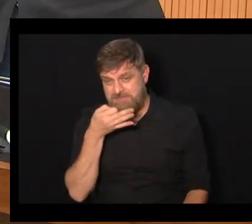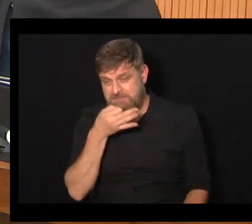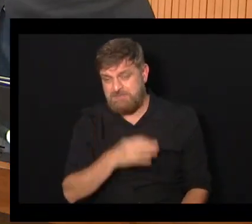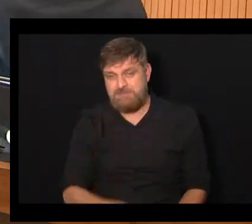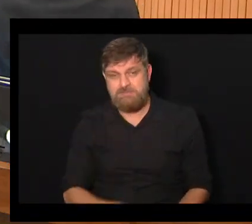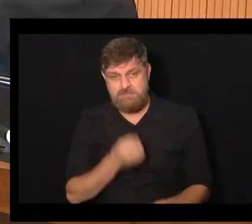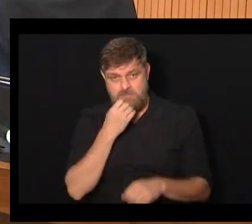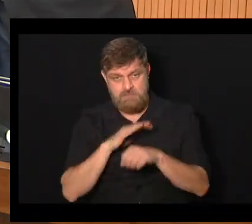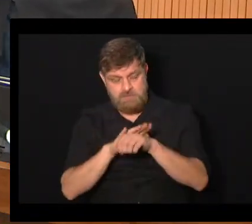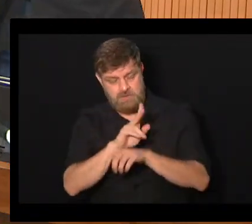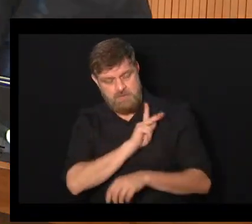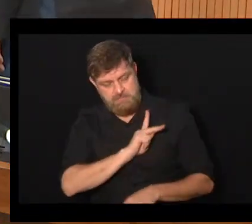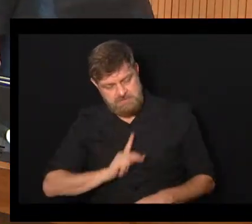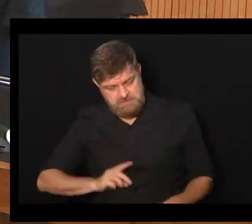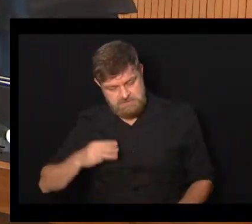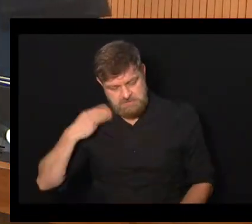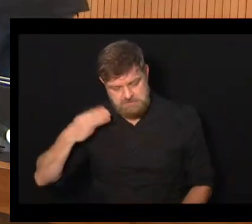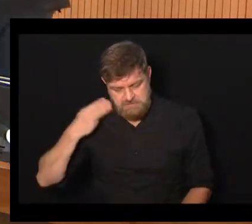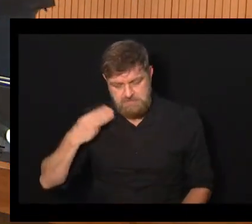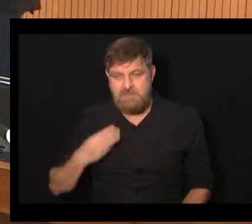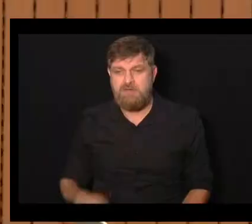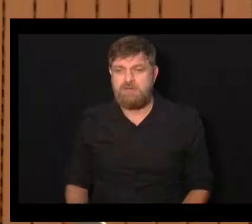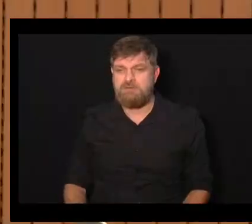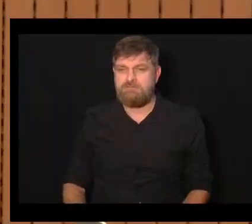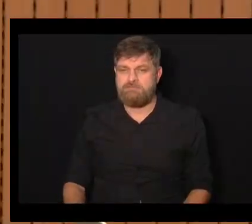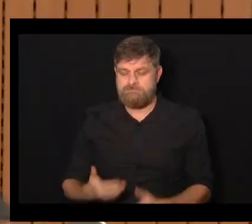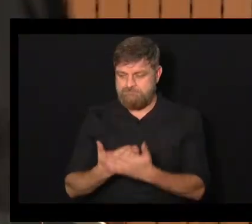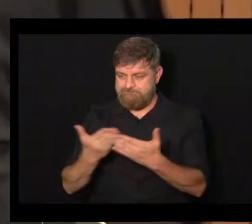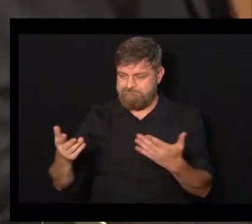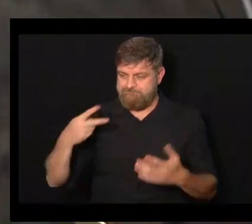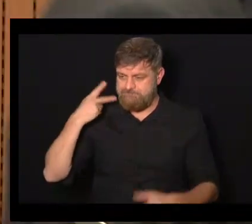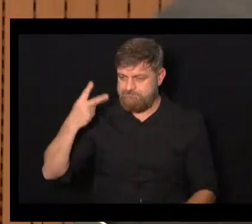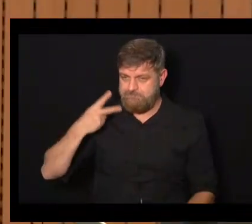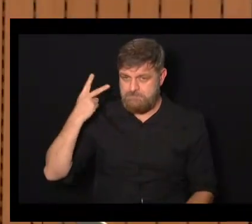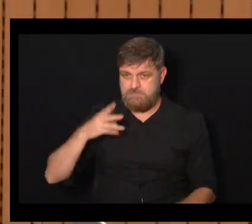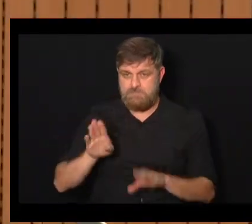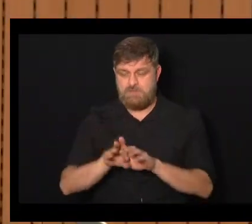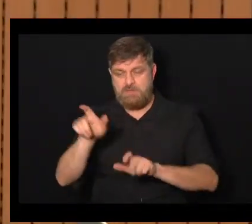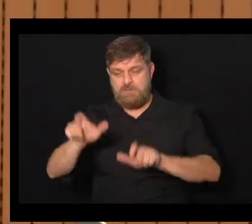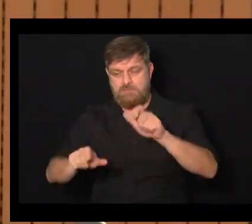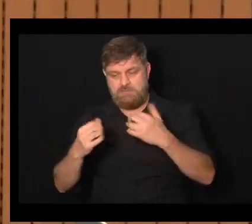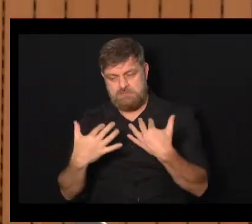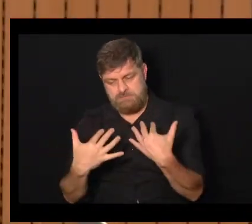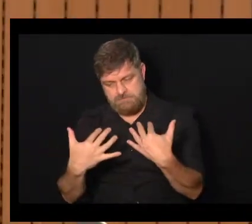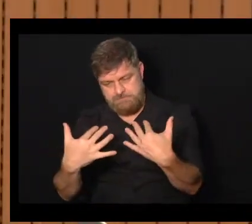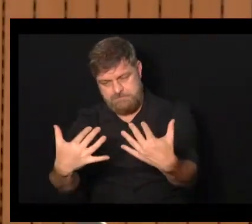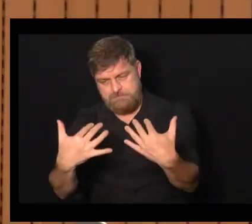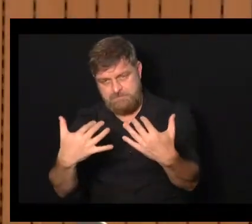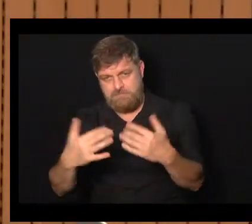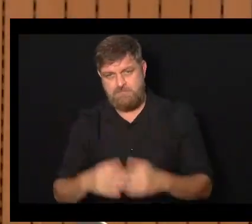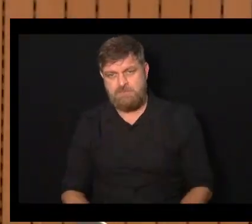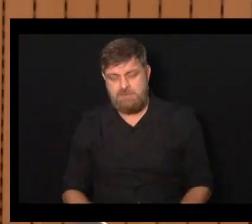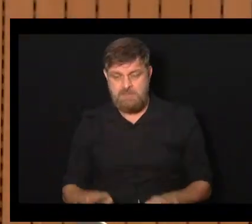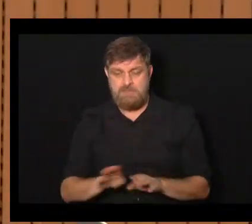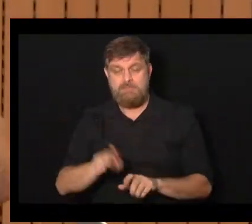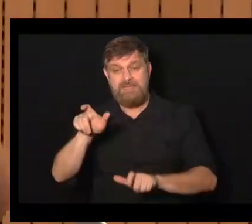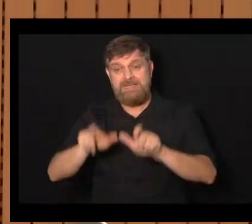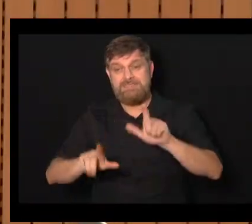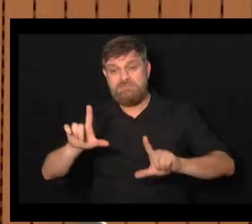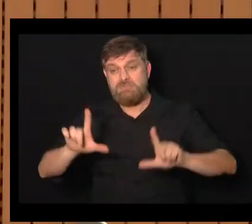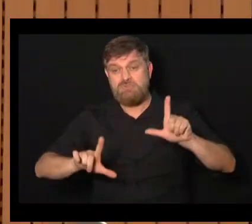Boa noite, senhor presidente. Boa noite. Boa noite, caros vereadores, público aqui presente no plenário, o público